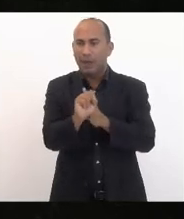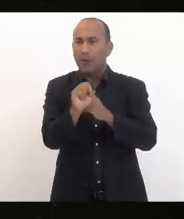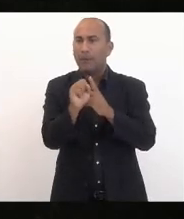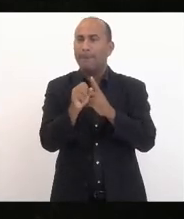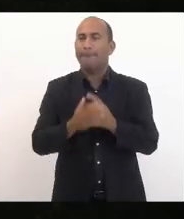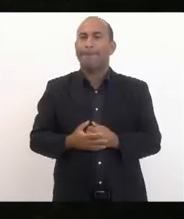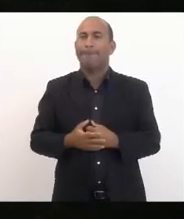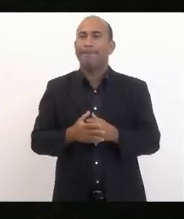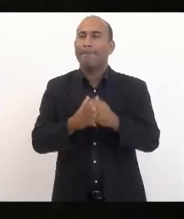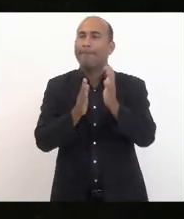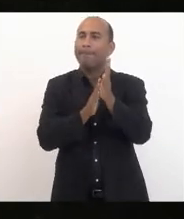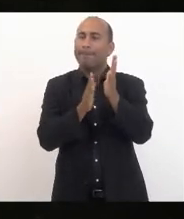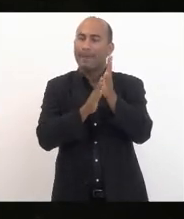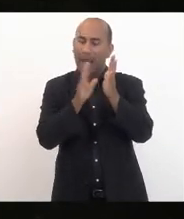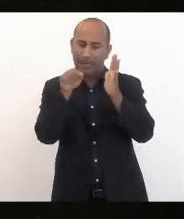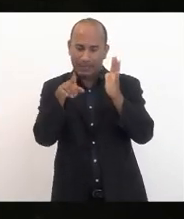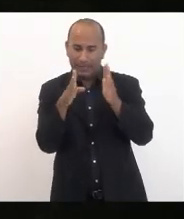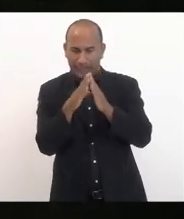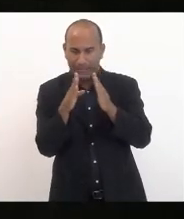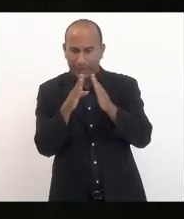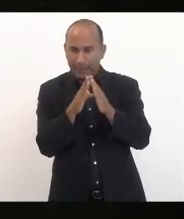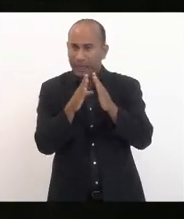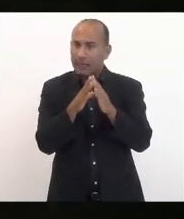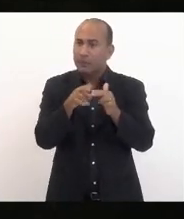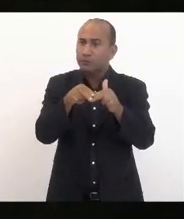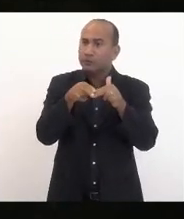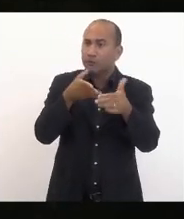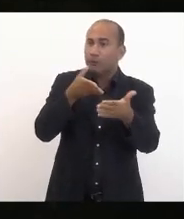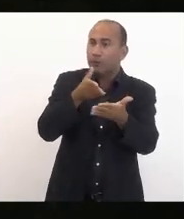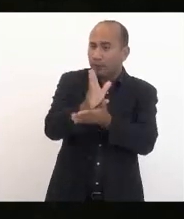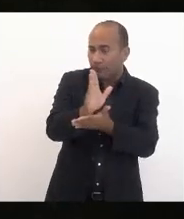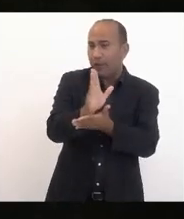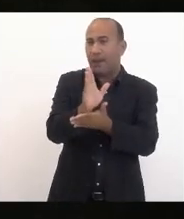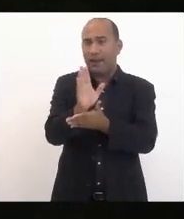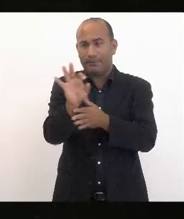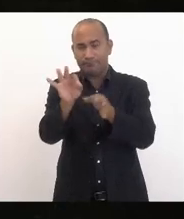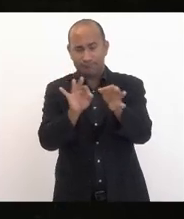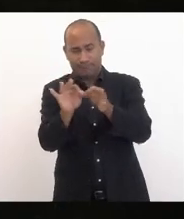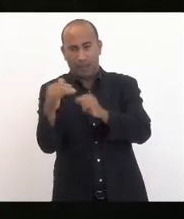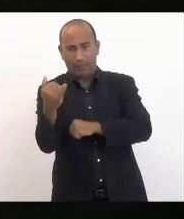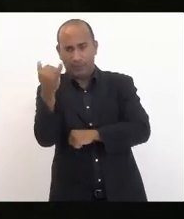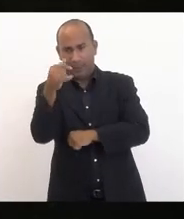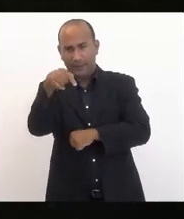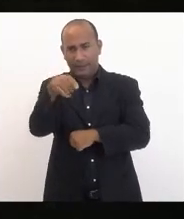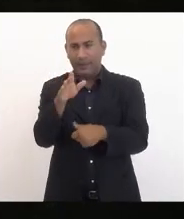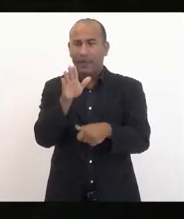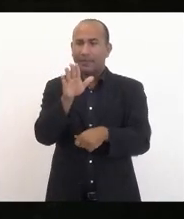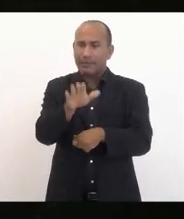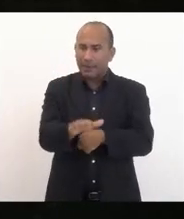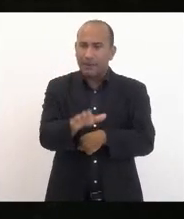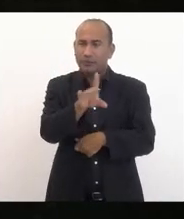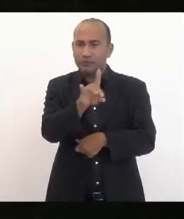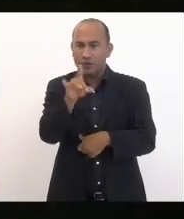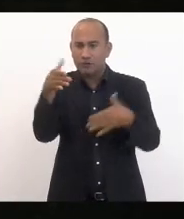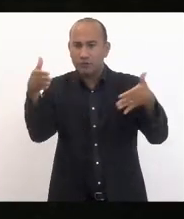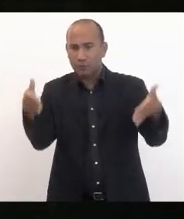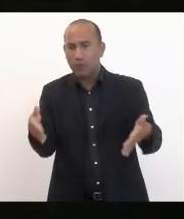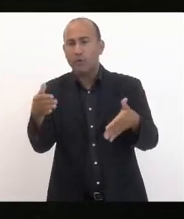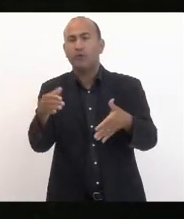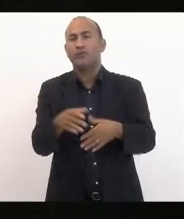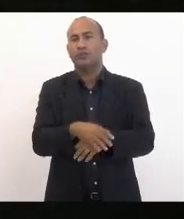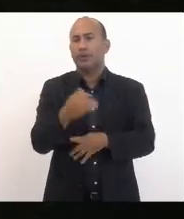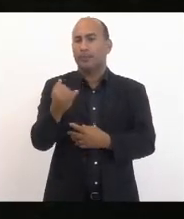Parabenizar a casa pela aprovação de projetos importantes nessa tarde, nesse dia